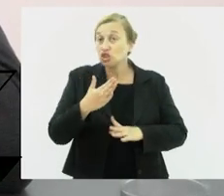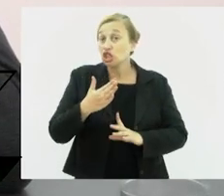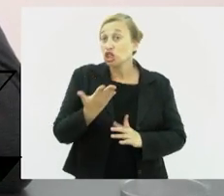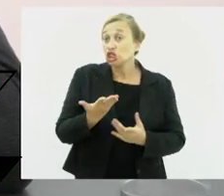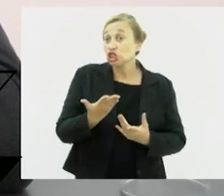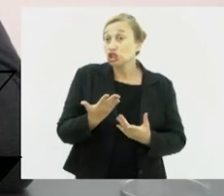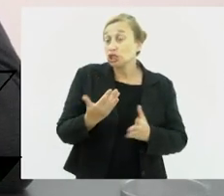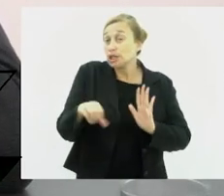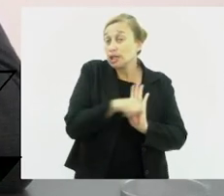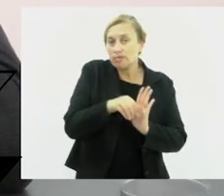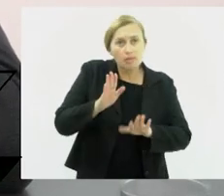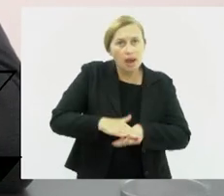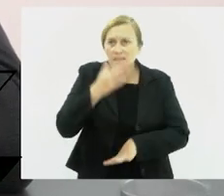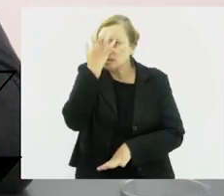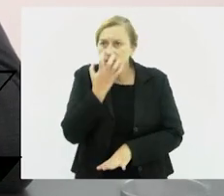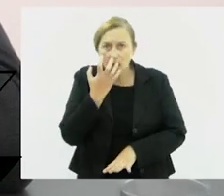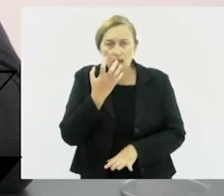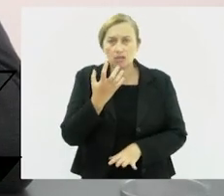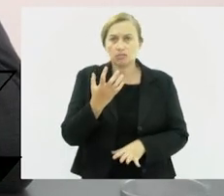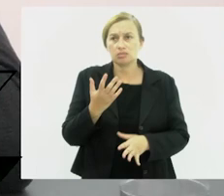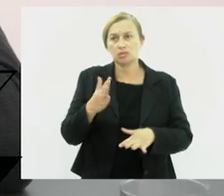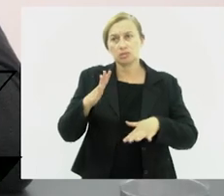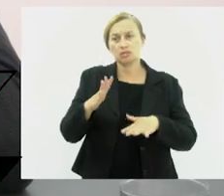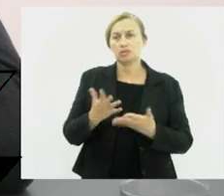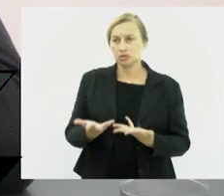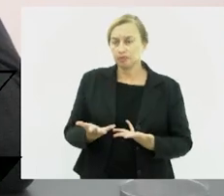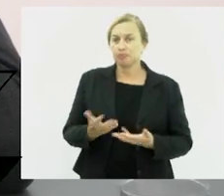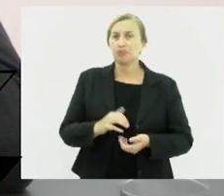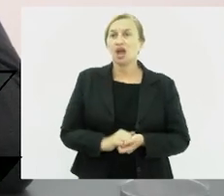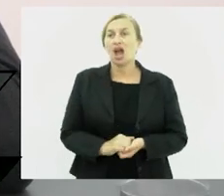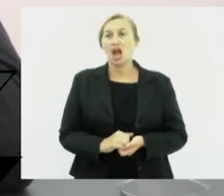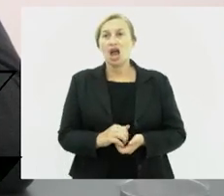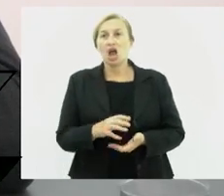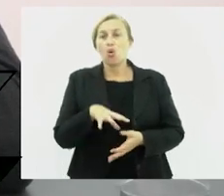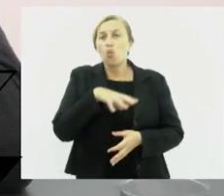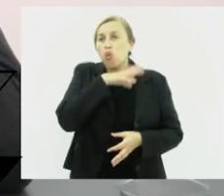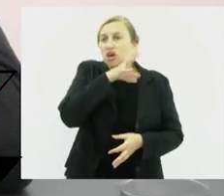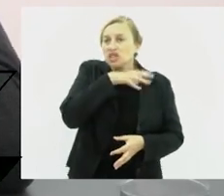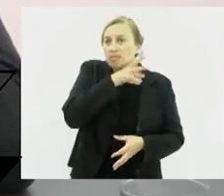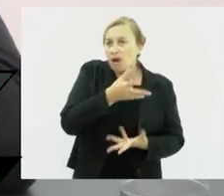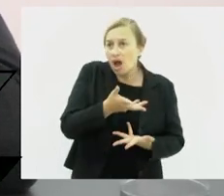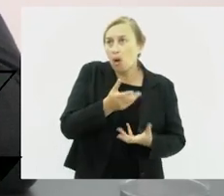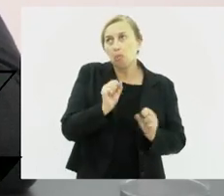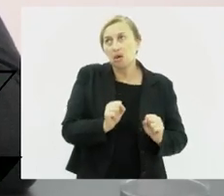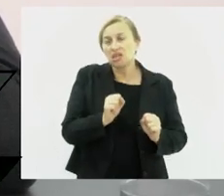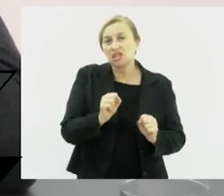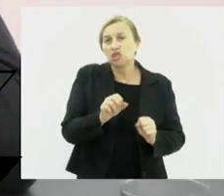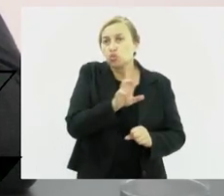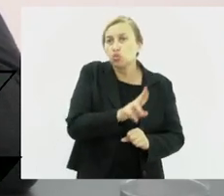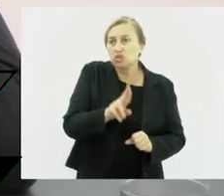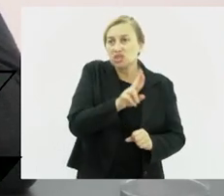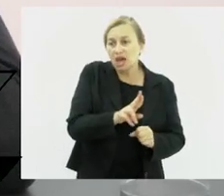de todas as circunstâncias que envolvem aquele evento. Talvez o animal foi utilizado, por exemplo, para ameaçar alguém,